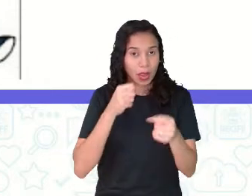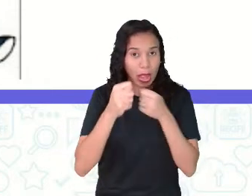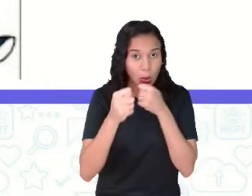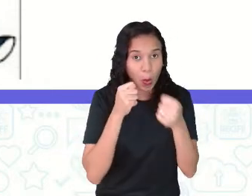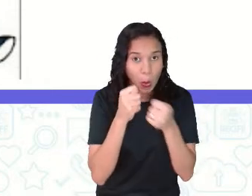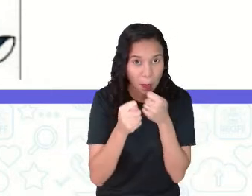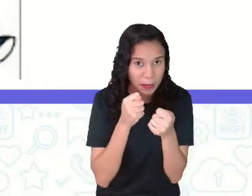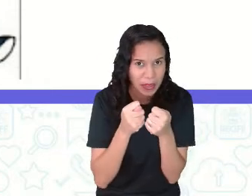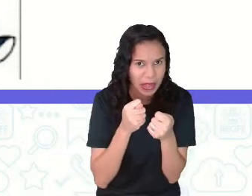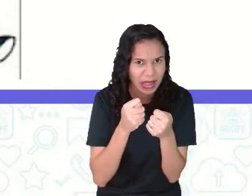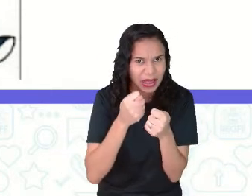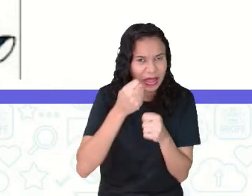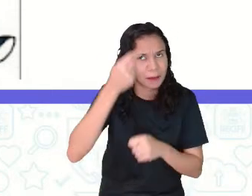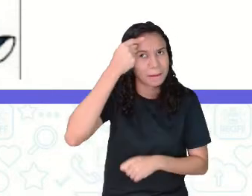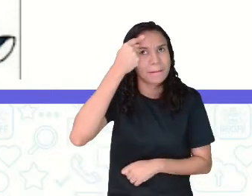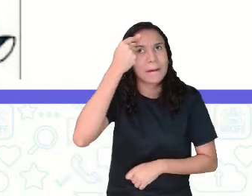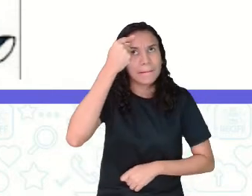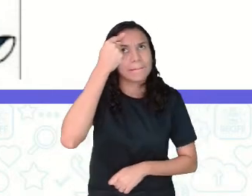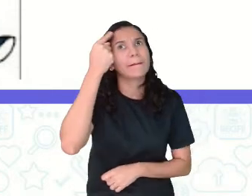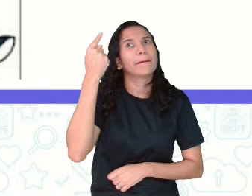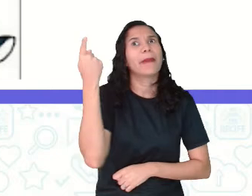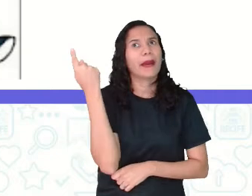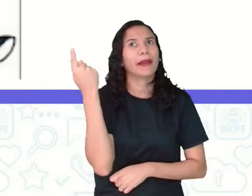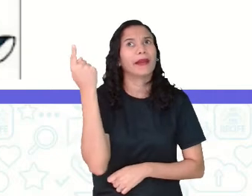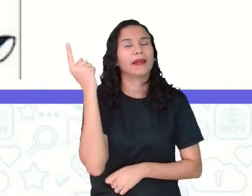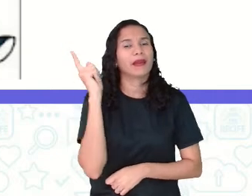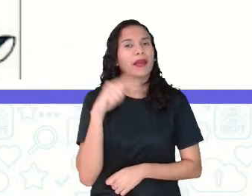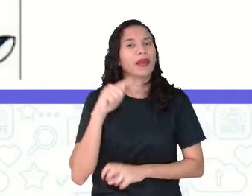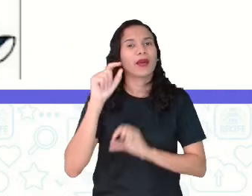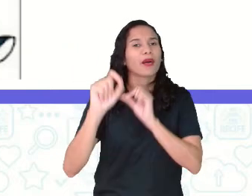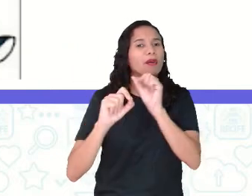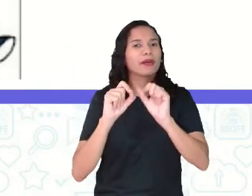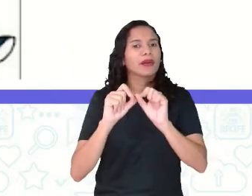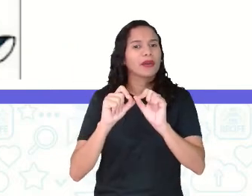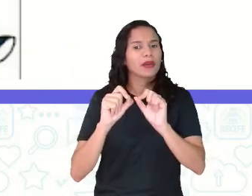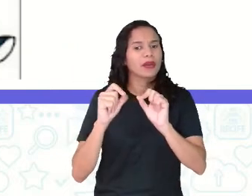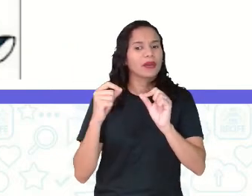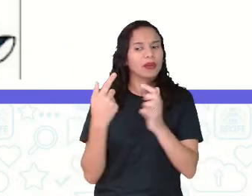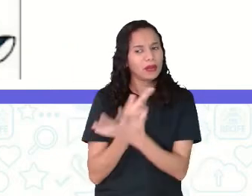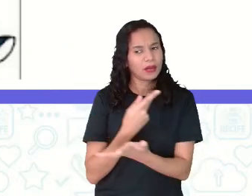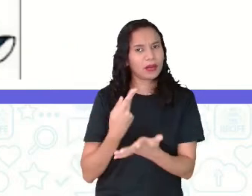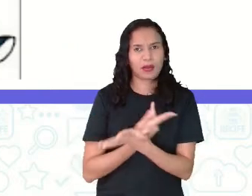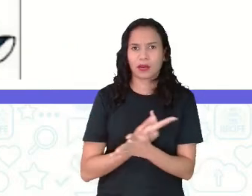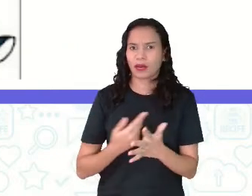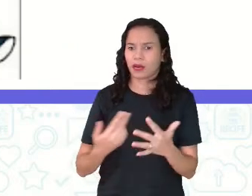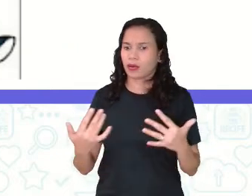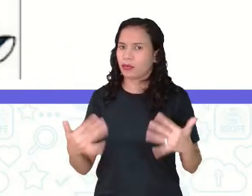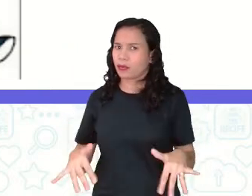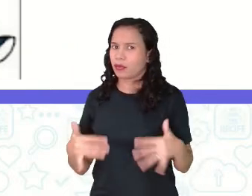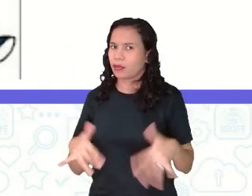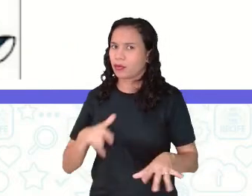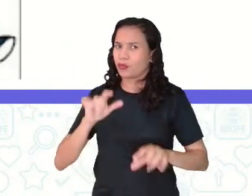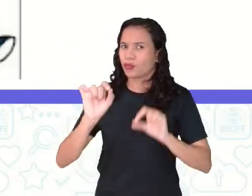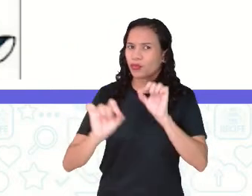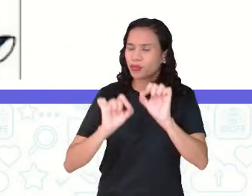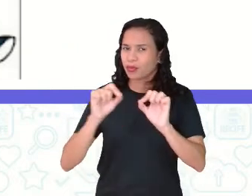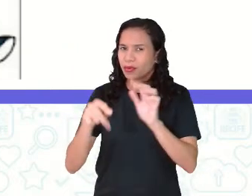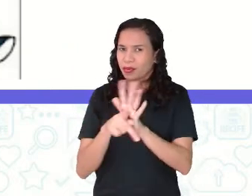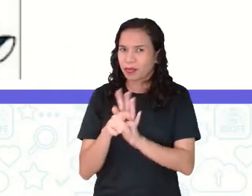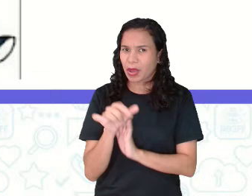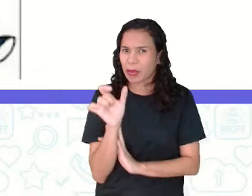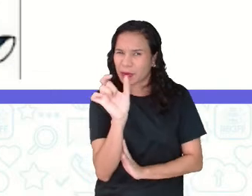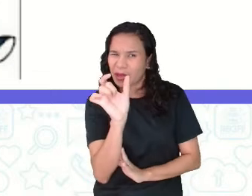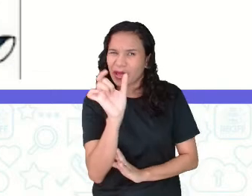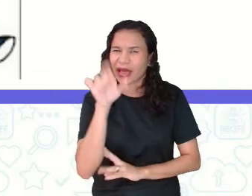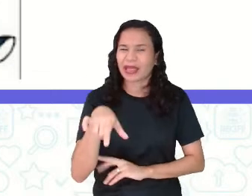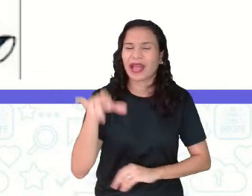verde aí, na cabeça desse parlamentar, está um pouquinho deturpada. O que é isso, professora, deturpada,